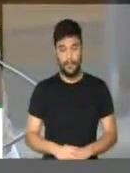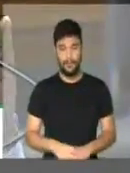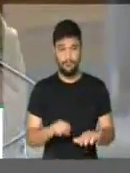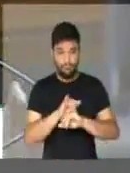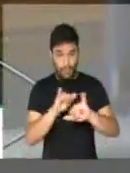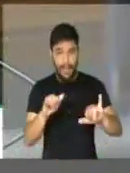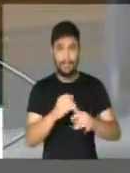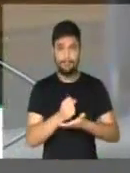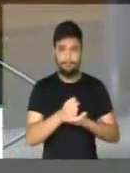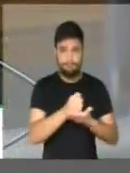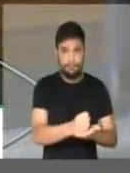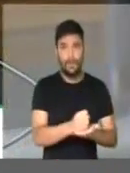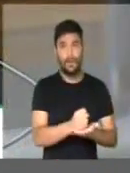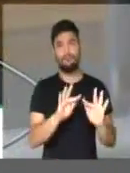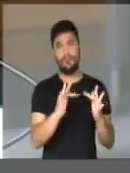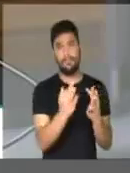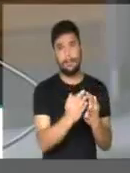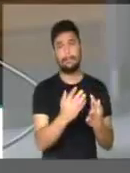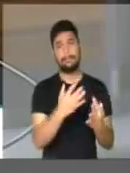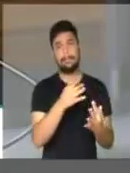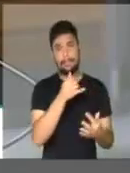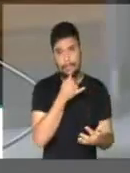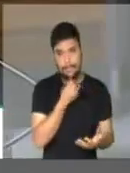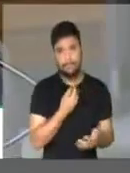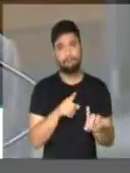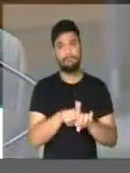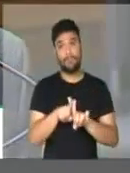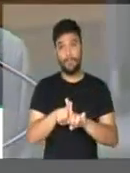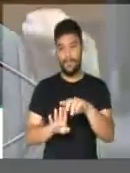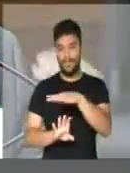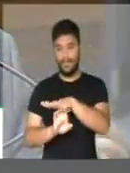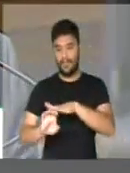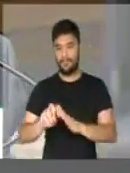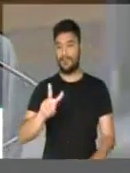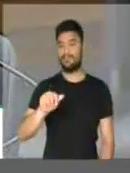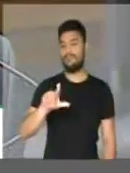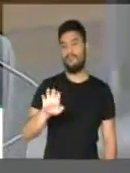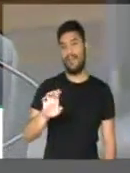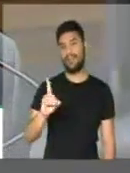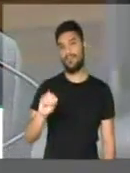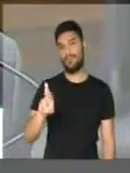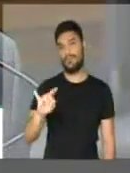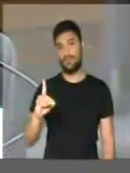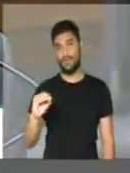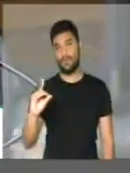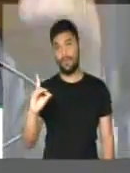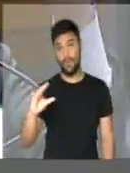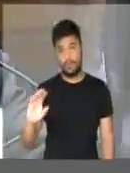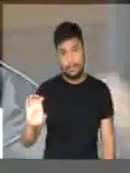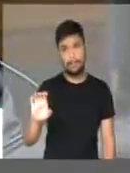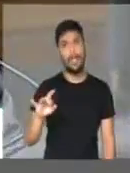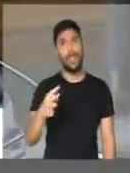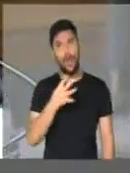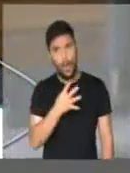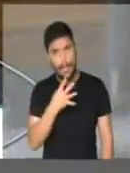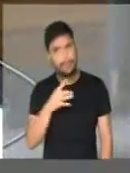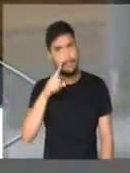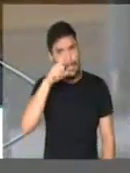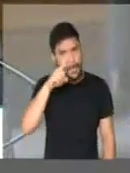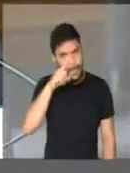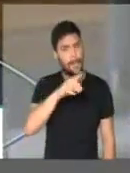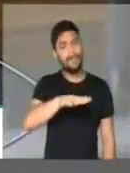dos pesares z que a companhia vale do rio doce sabia desse risco conheci os